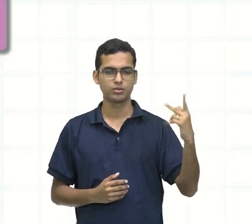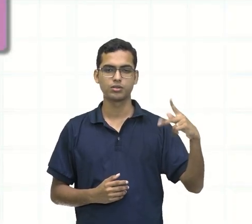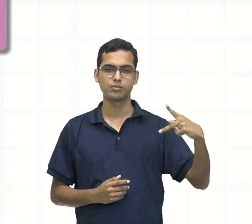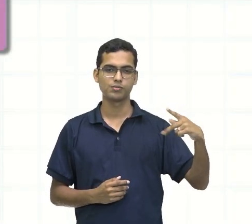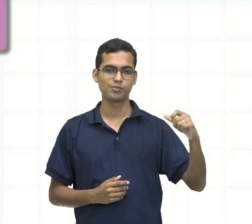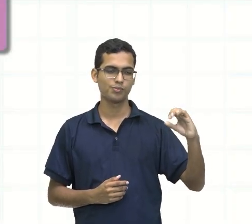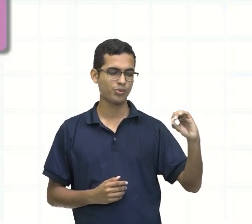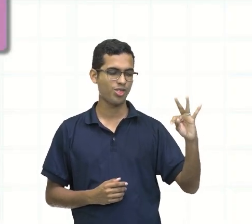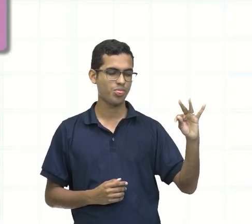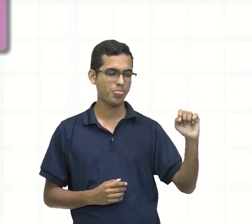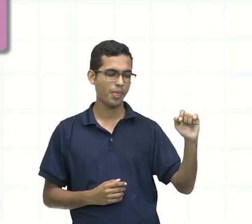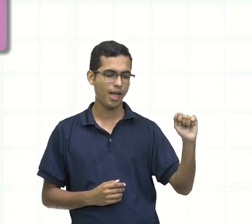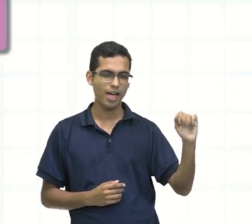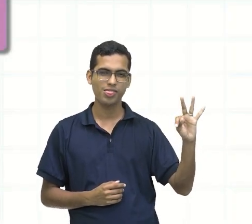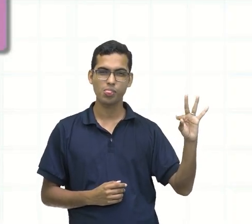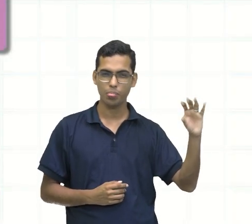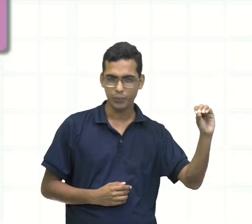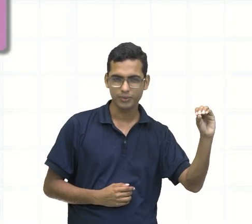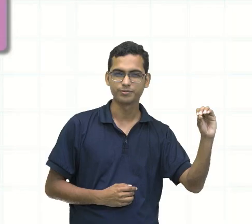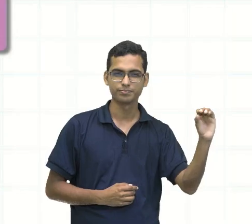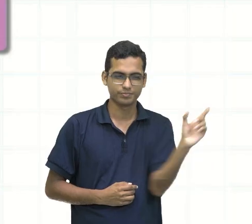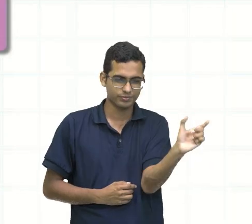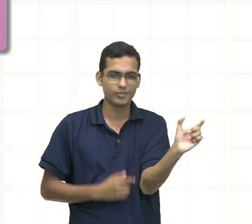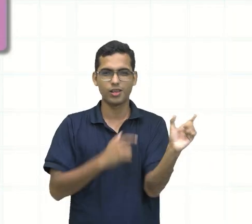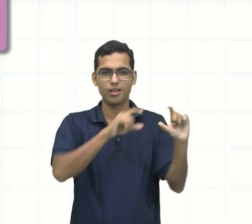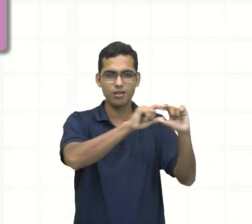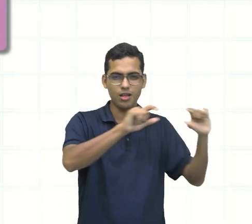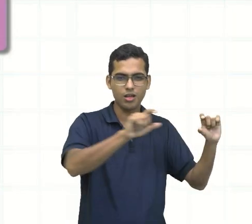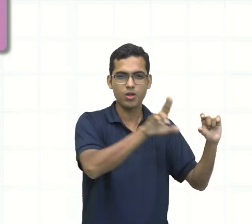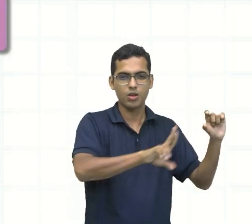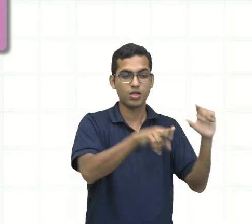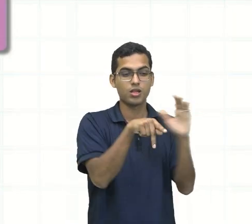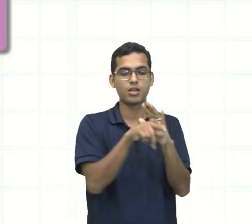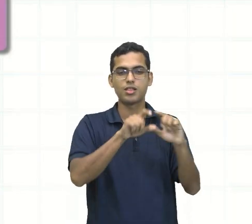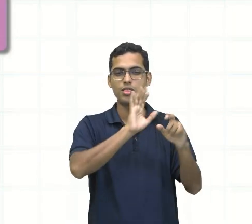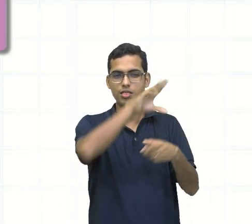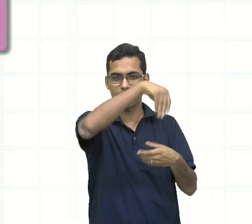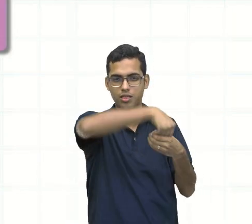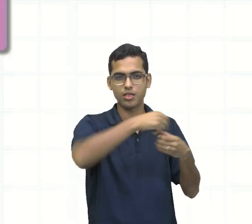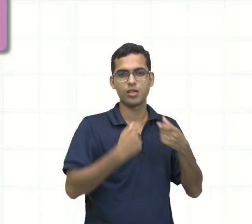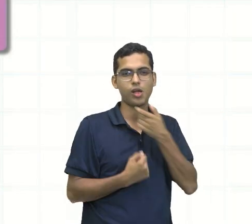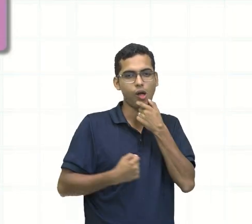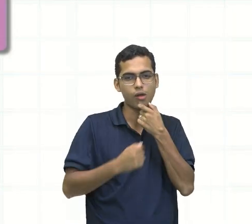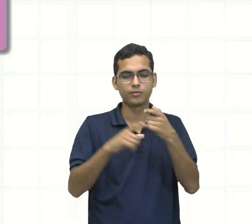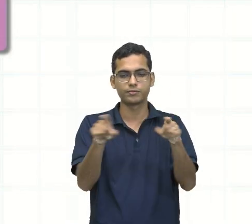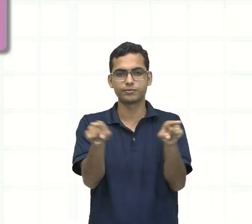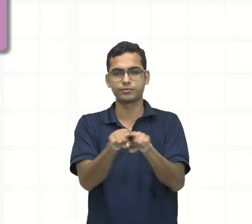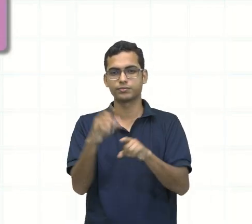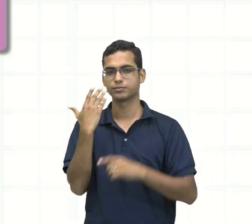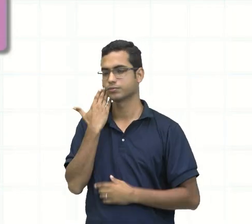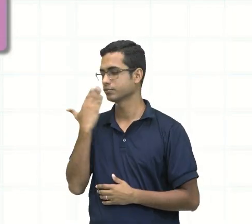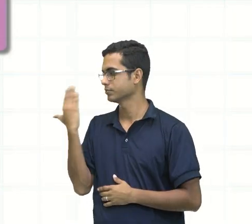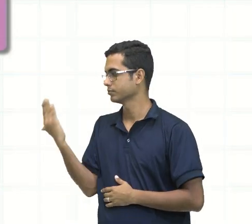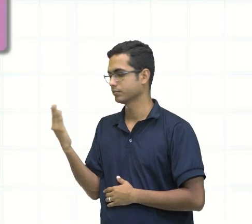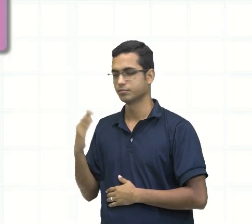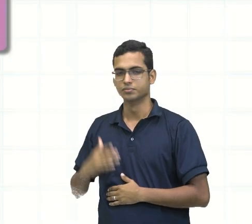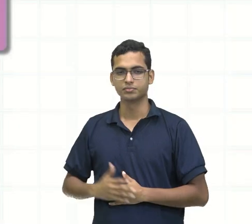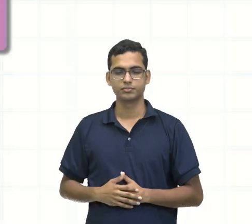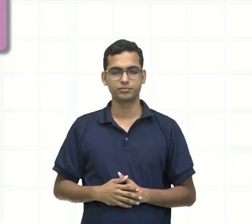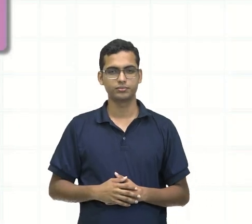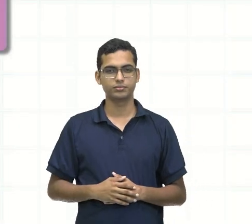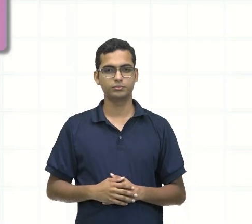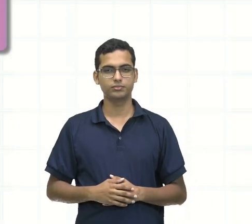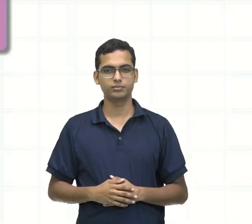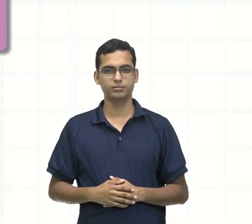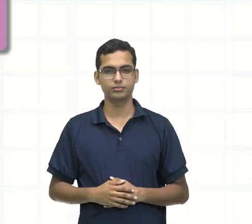no UK, não é? United Kingdom. E United States é chamada couch.